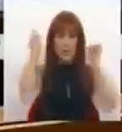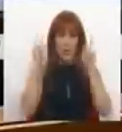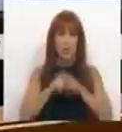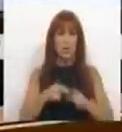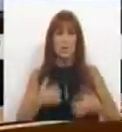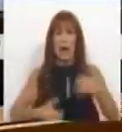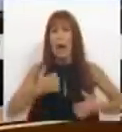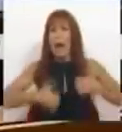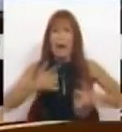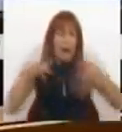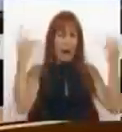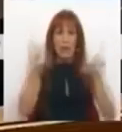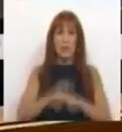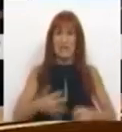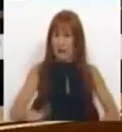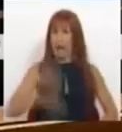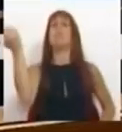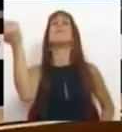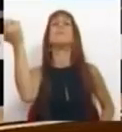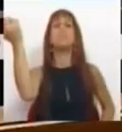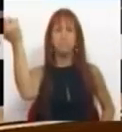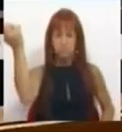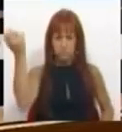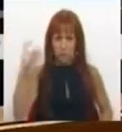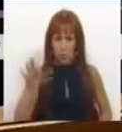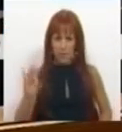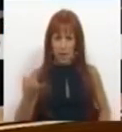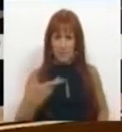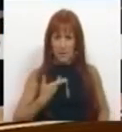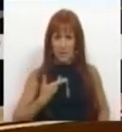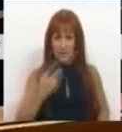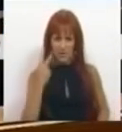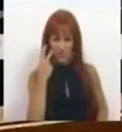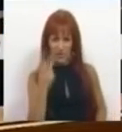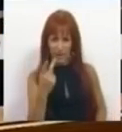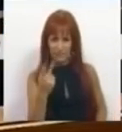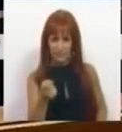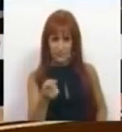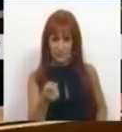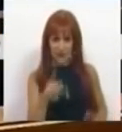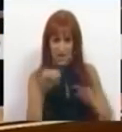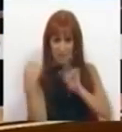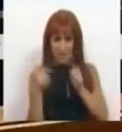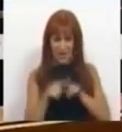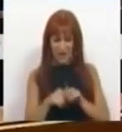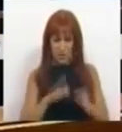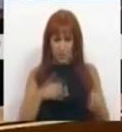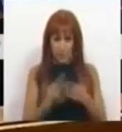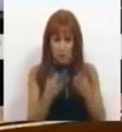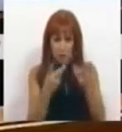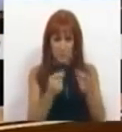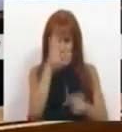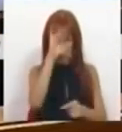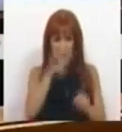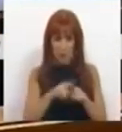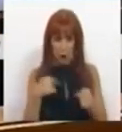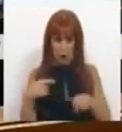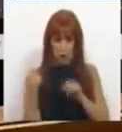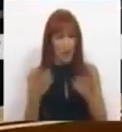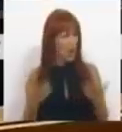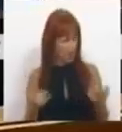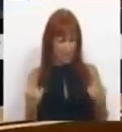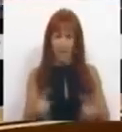da exasperação, até da raiva com que o PSD encara este debate e esta proposta de orçamento do Estado que estamos